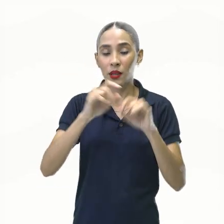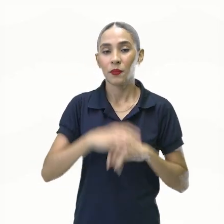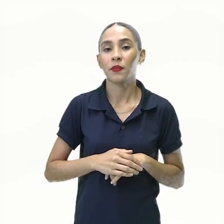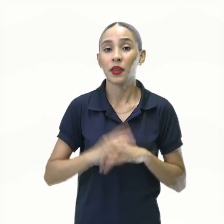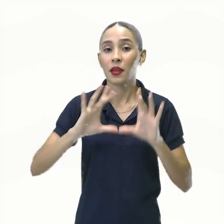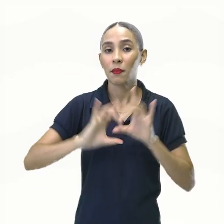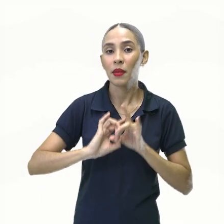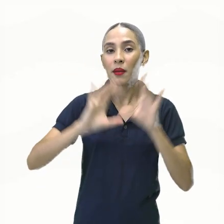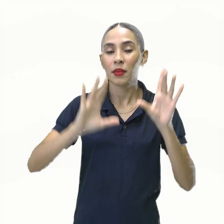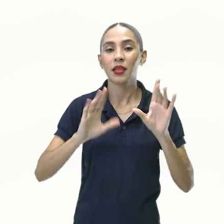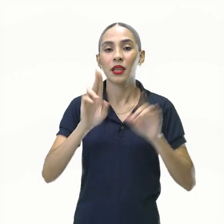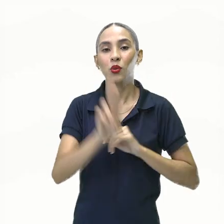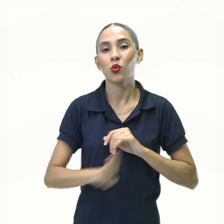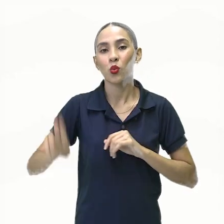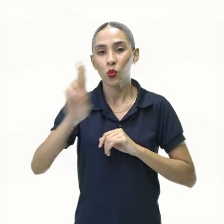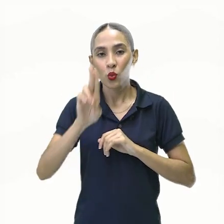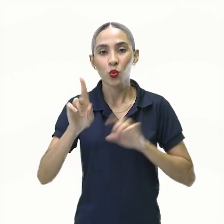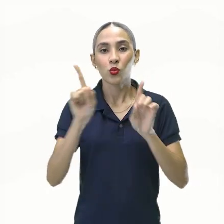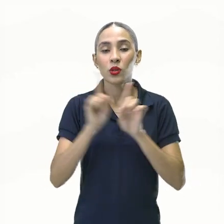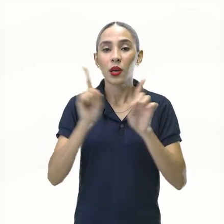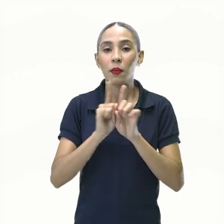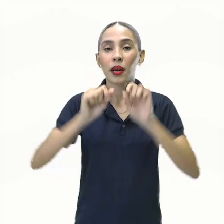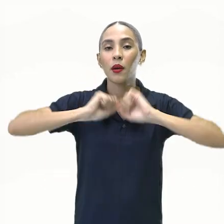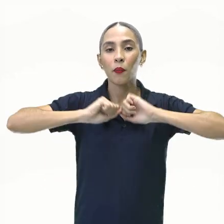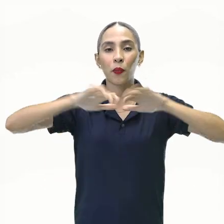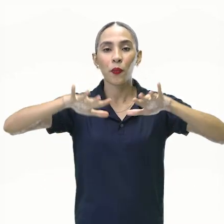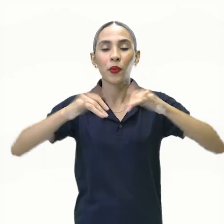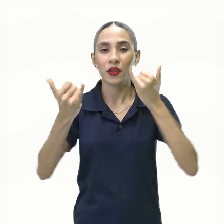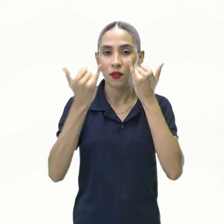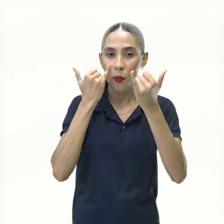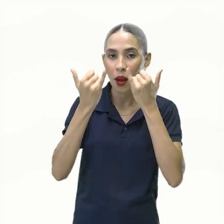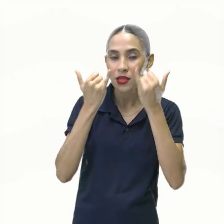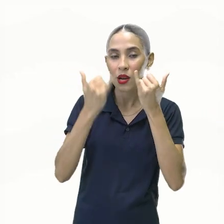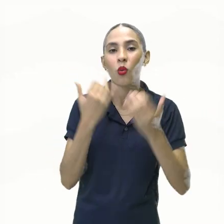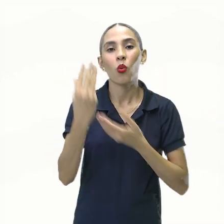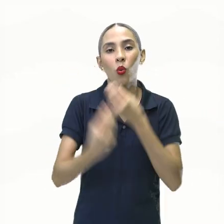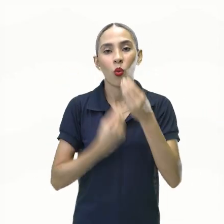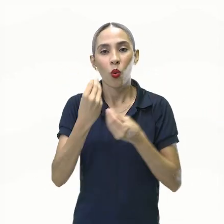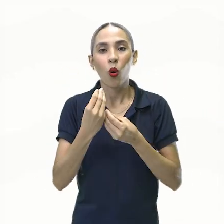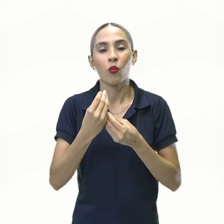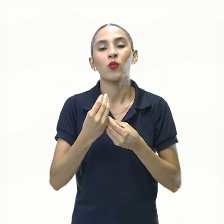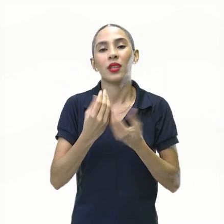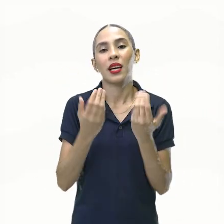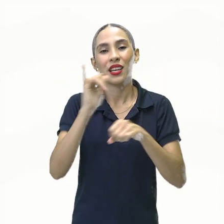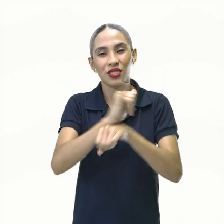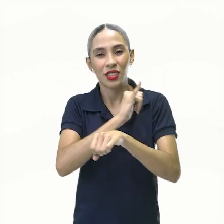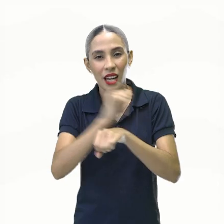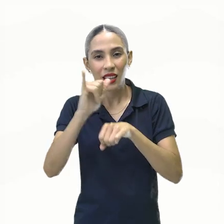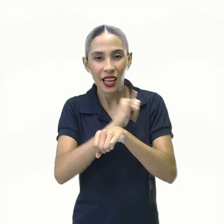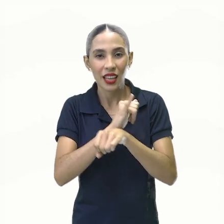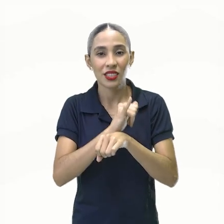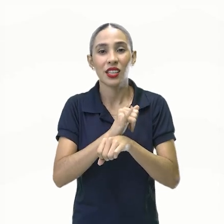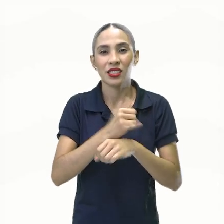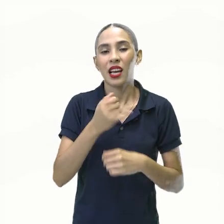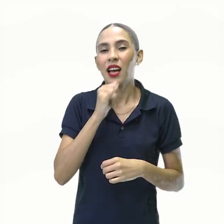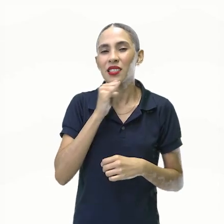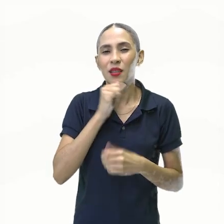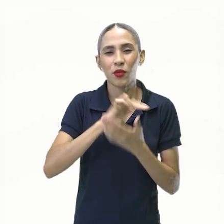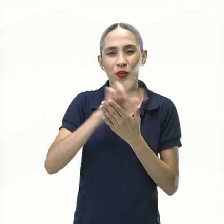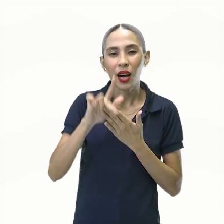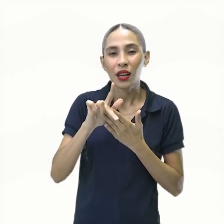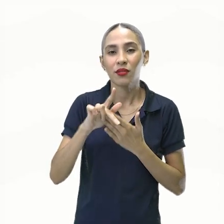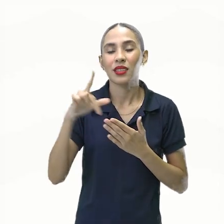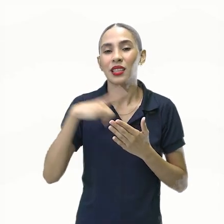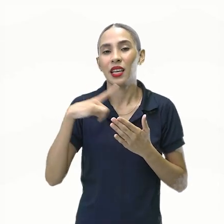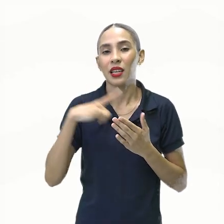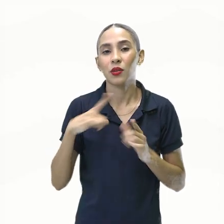são aquelas que permitem o tratamento e a difusão de informação por meios artificiais, que incluem